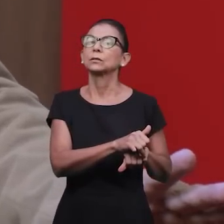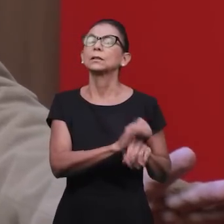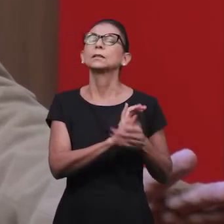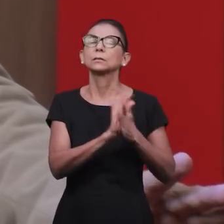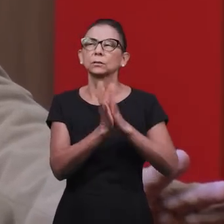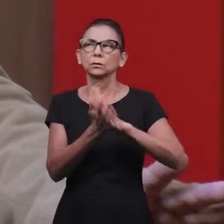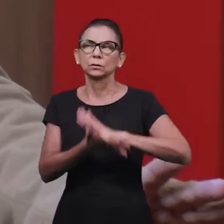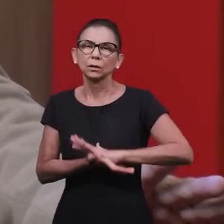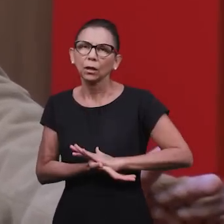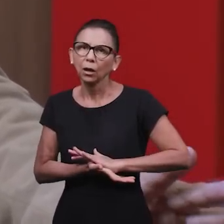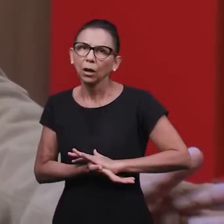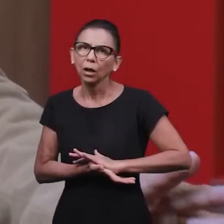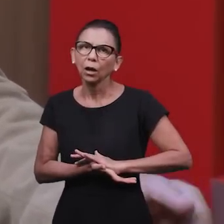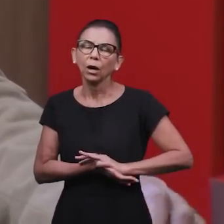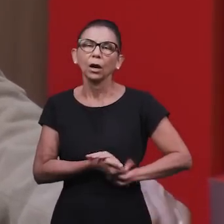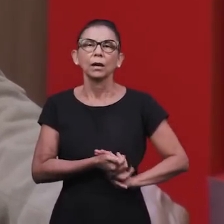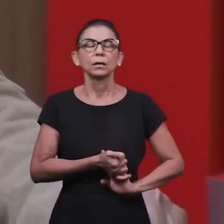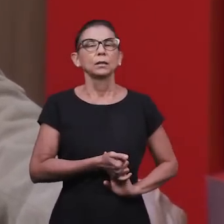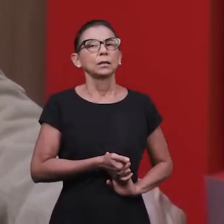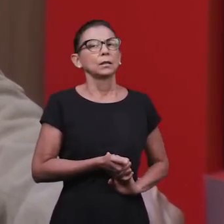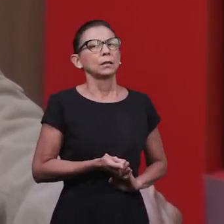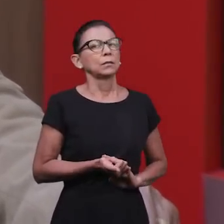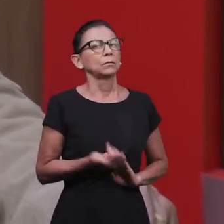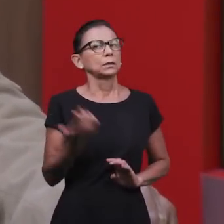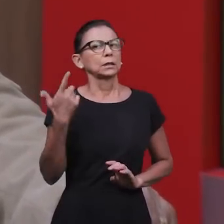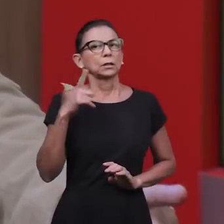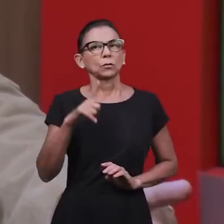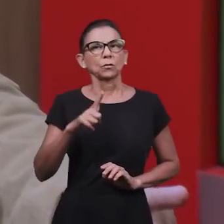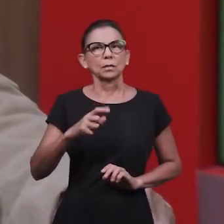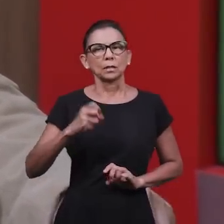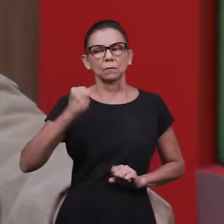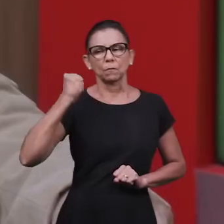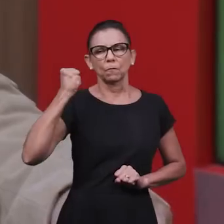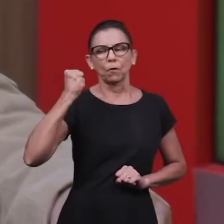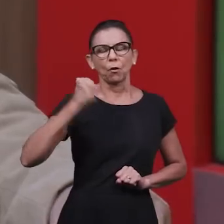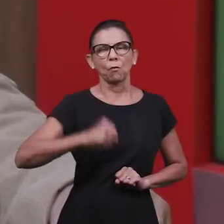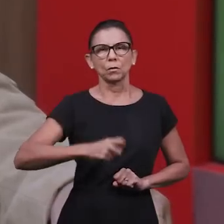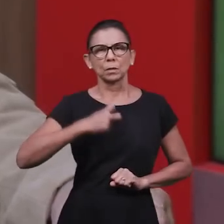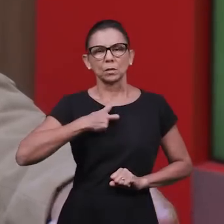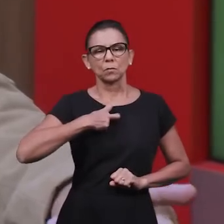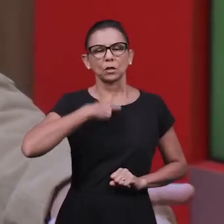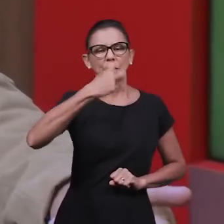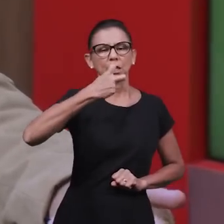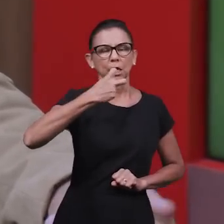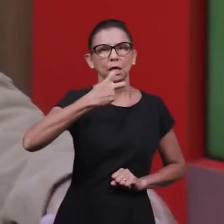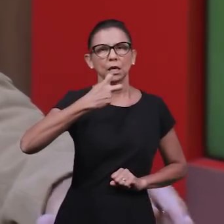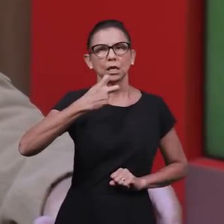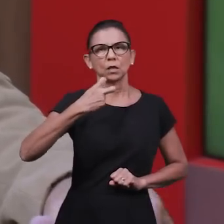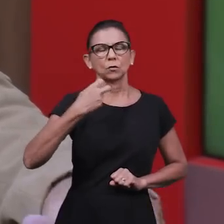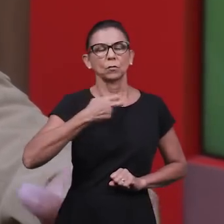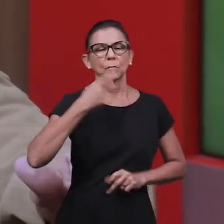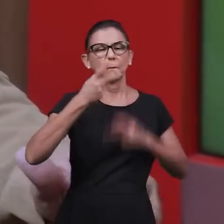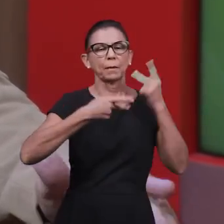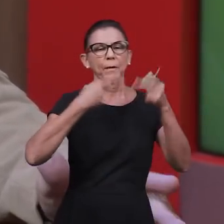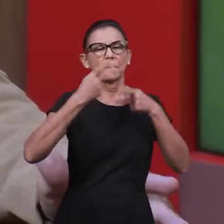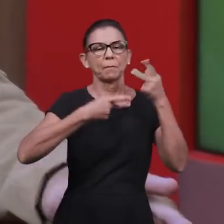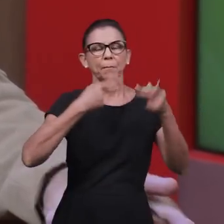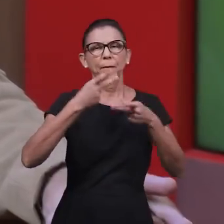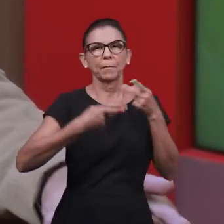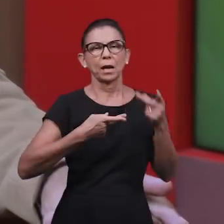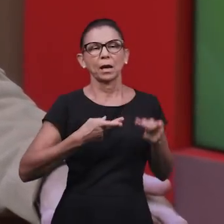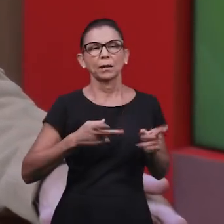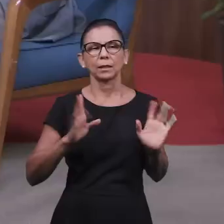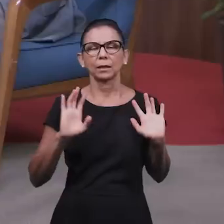você não consegue com argumentos, entendeu? Não é na força, não é no grito, não é na sua